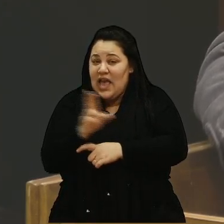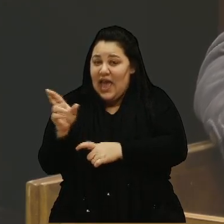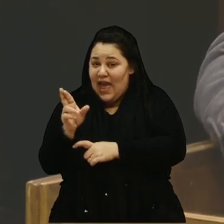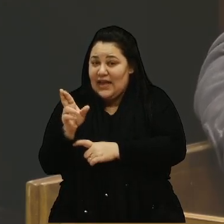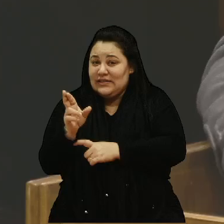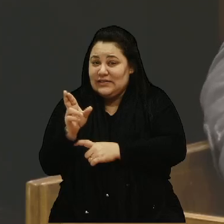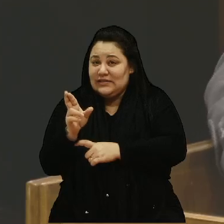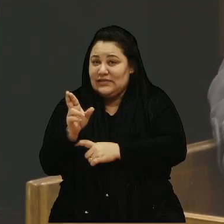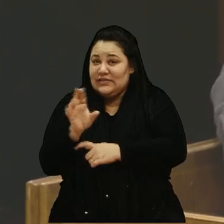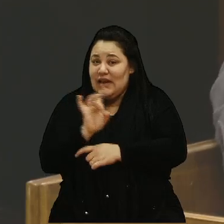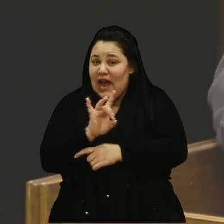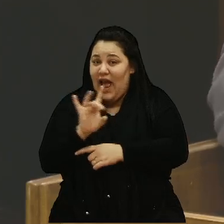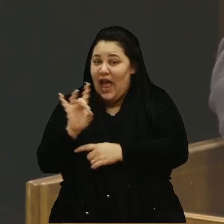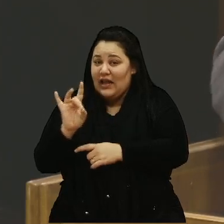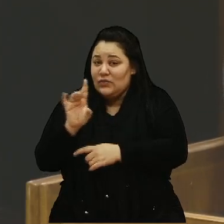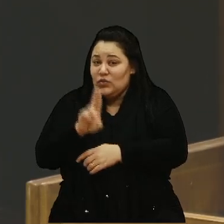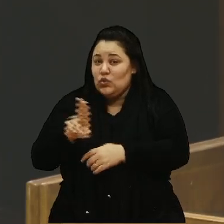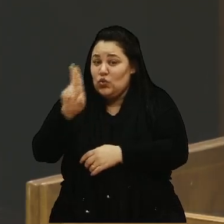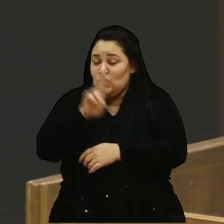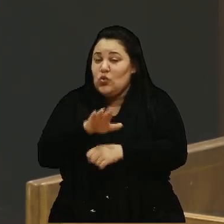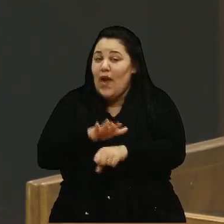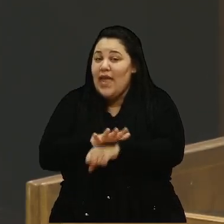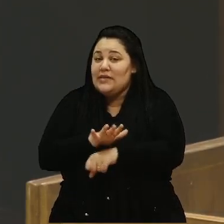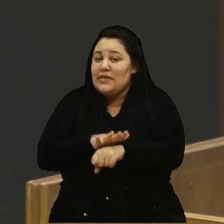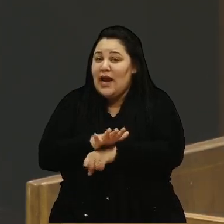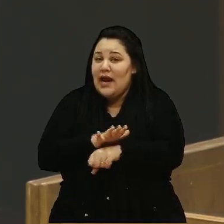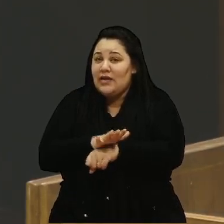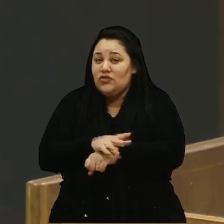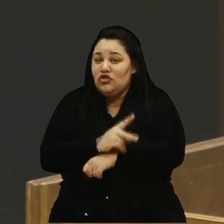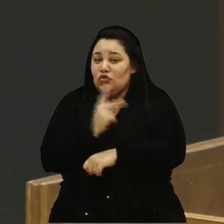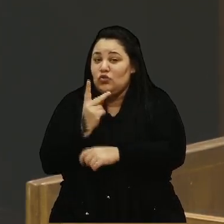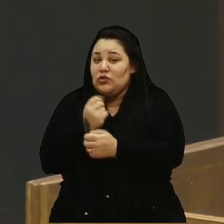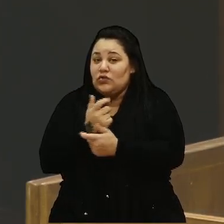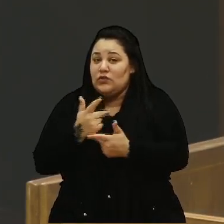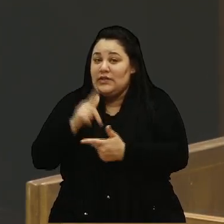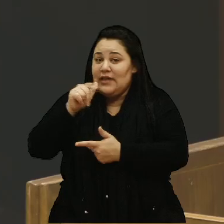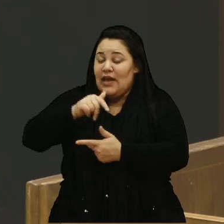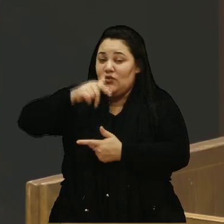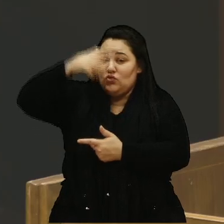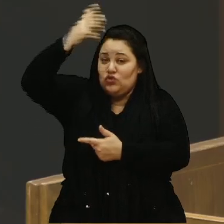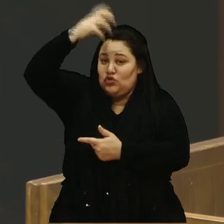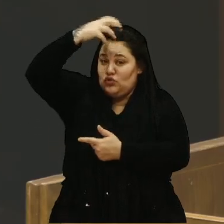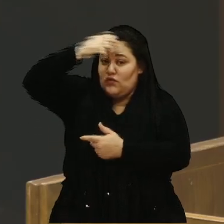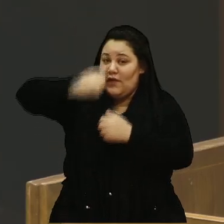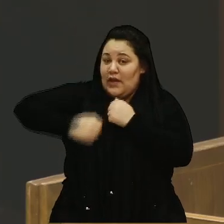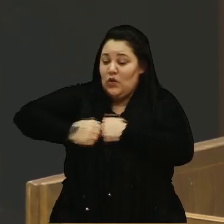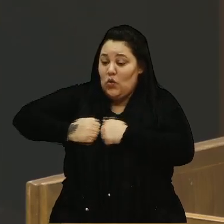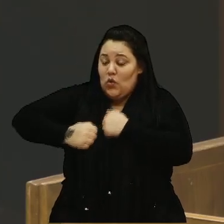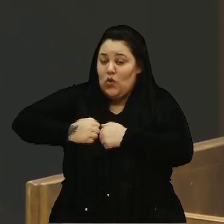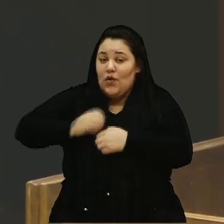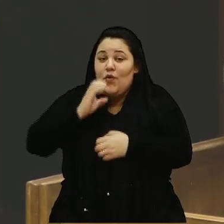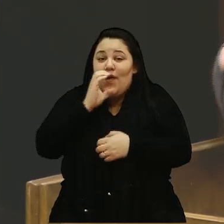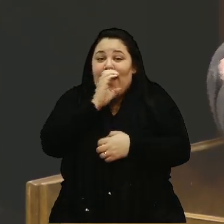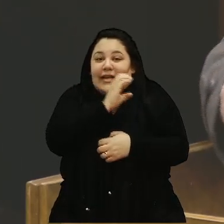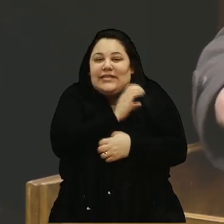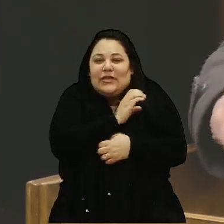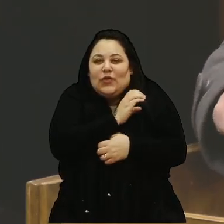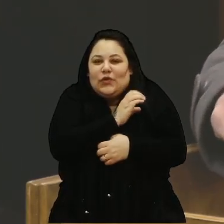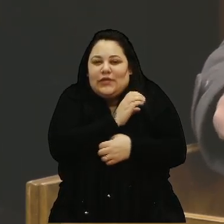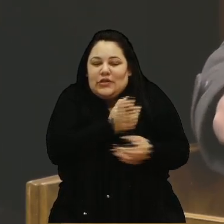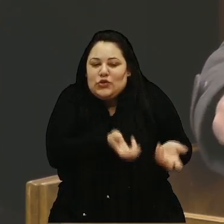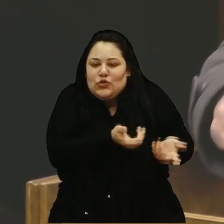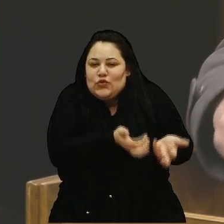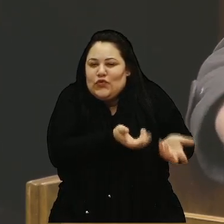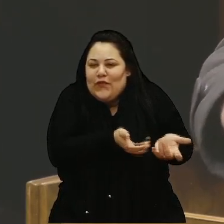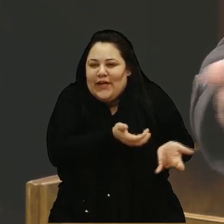276,75 apenas pelo uso extra de dois equipamentos, que é o chuveiro e o aquecedor eletrônico. O chuveiro, aqui o comparativo